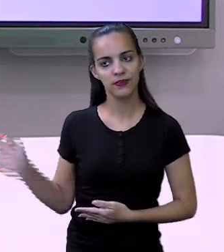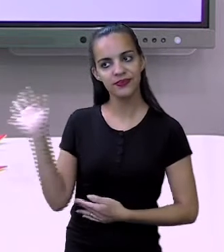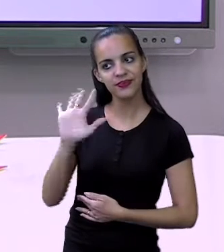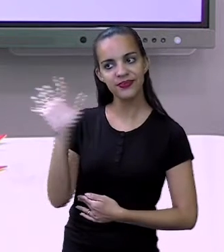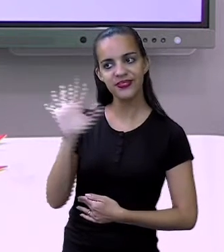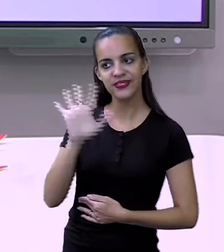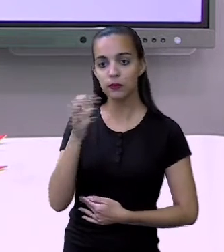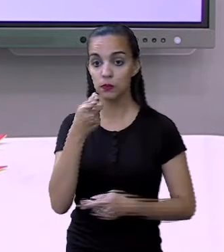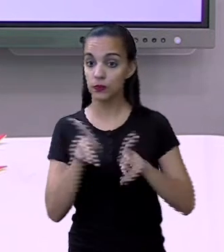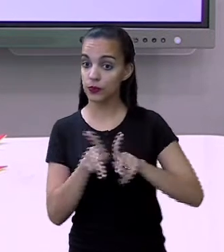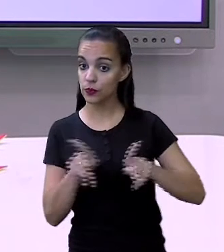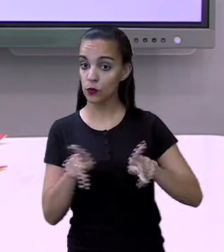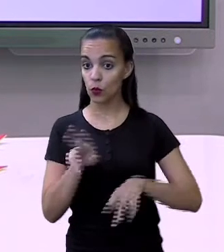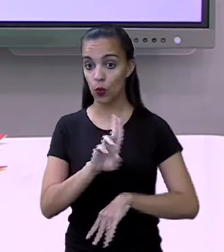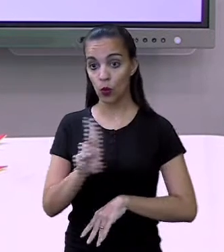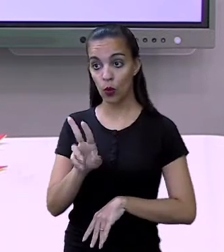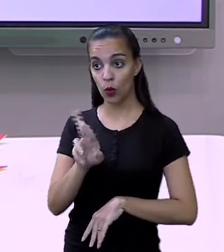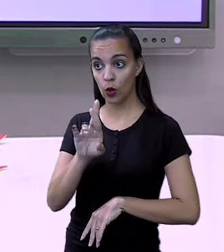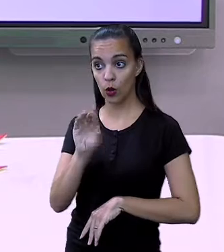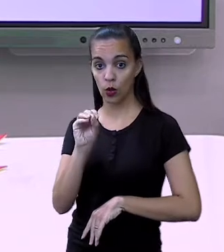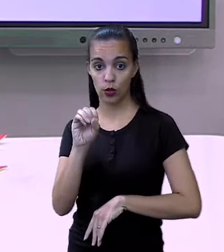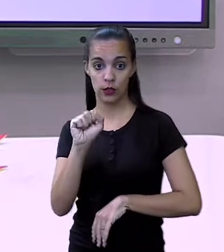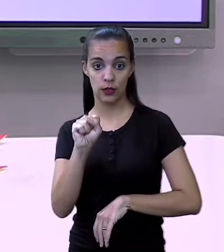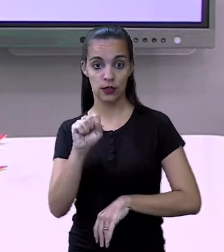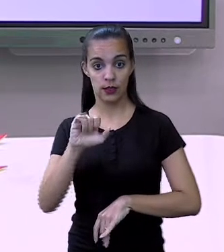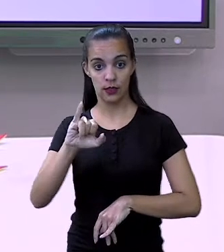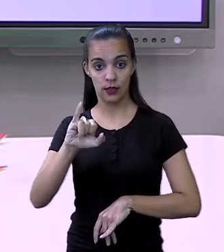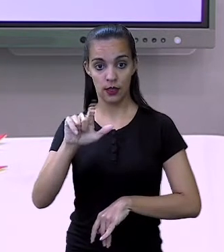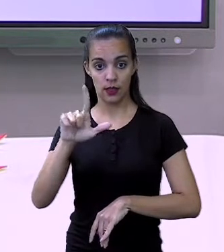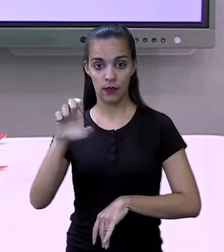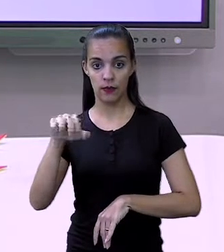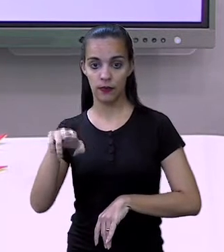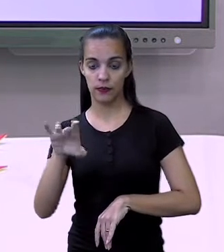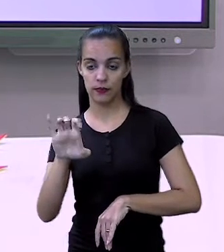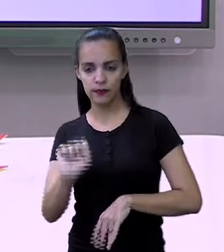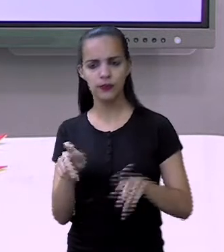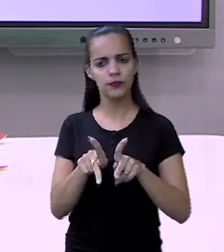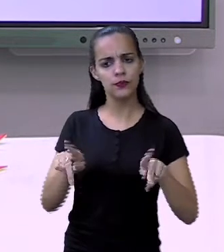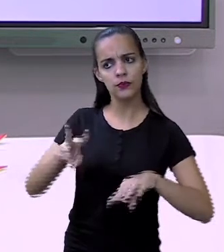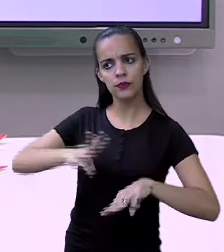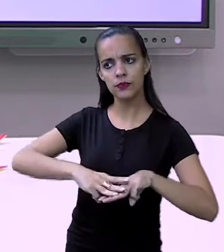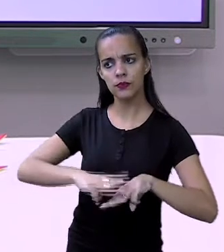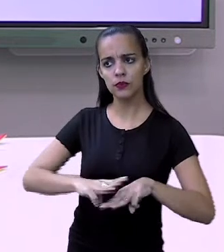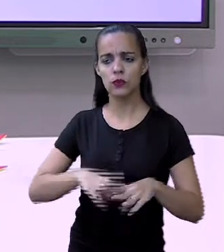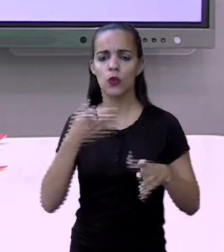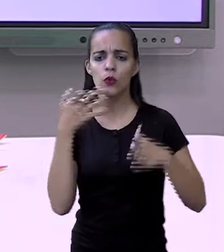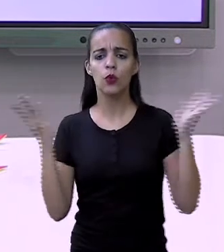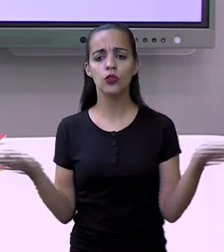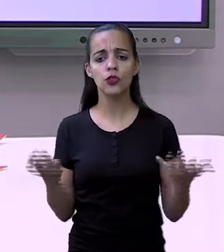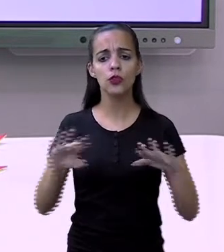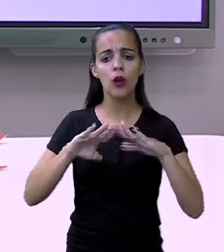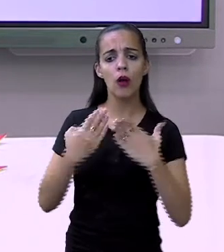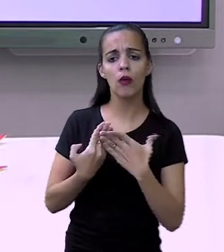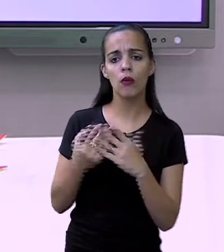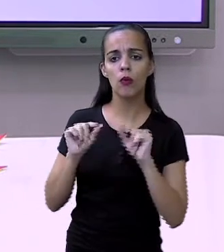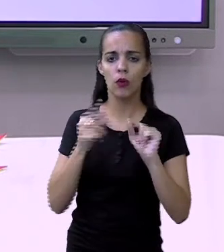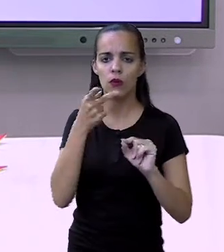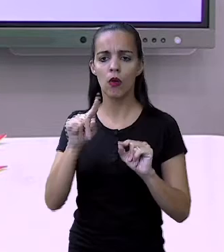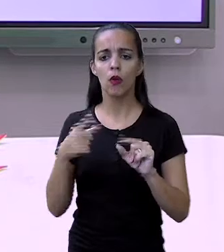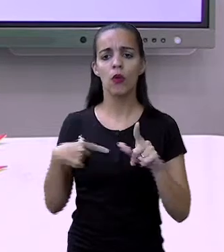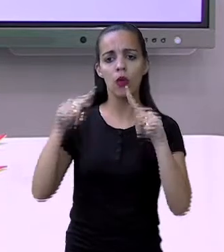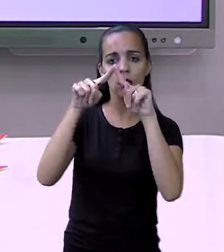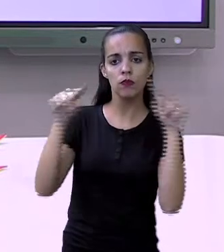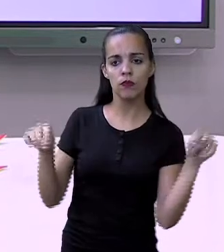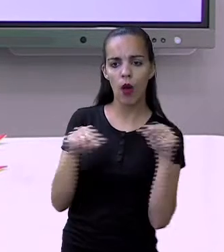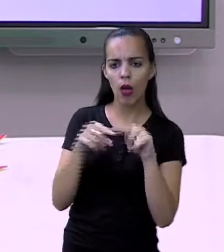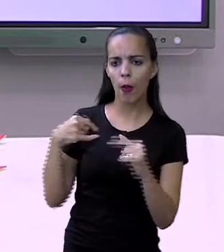Olá, meu nome é Rosilene Tomás, sou professora de matemática e o nosso assunto de hoje é triângulos semelhantes.